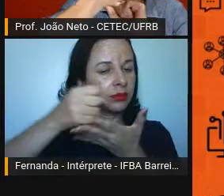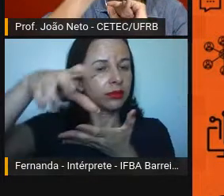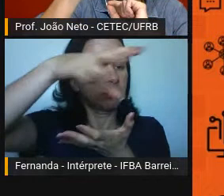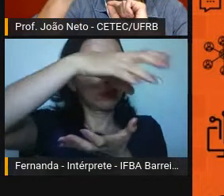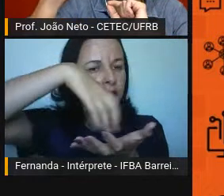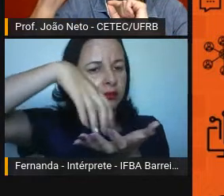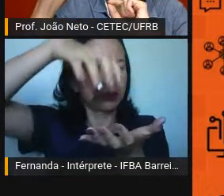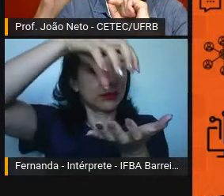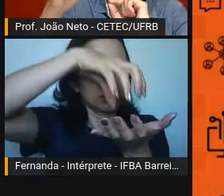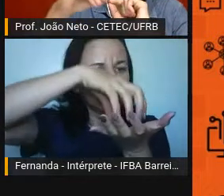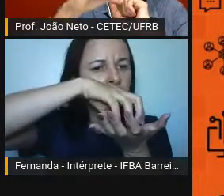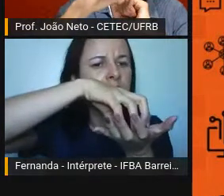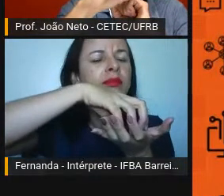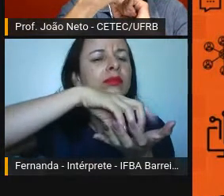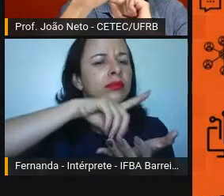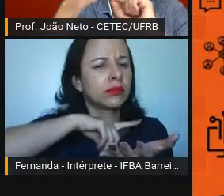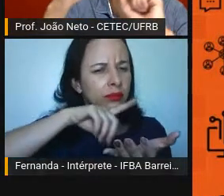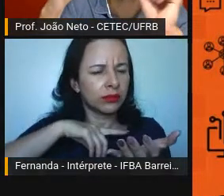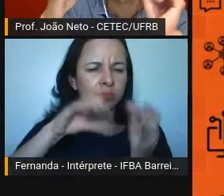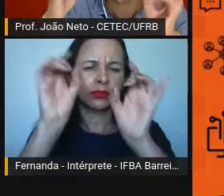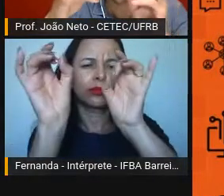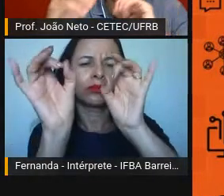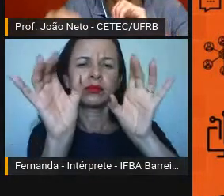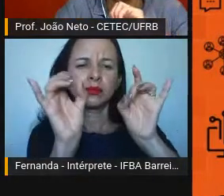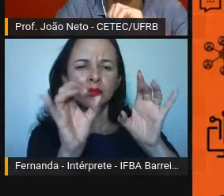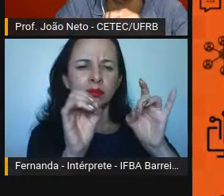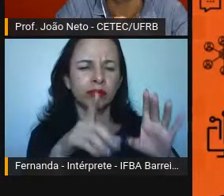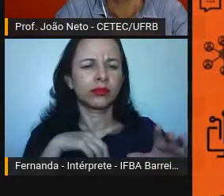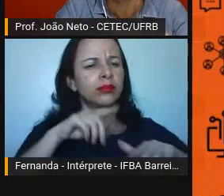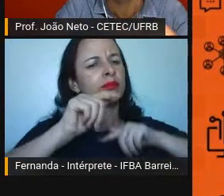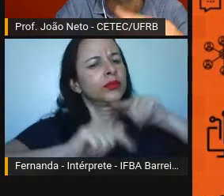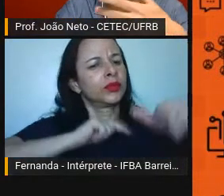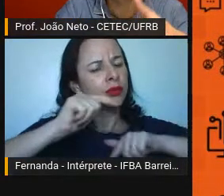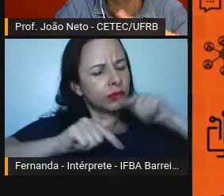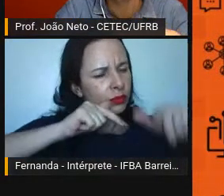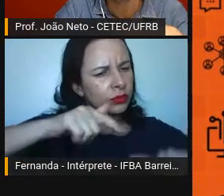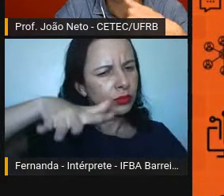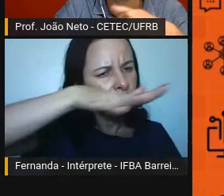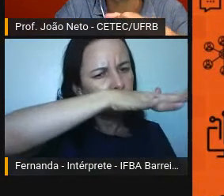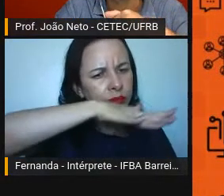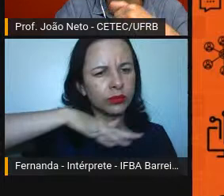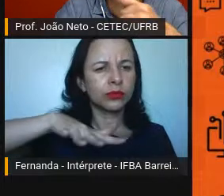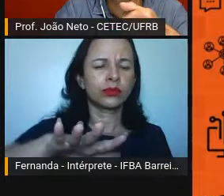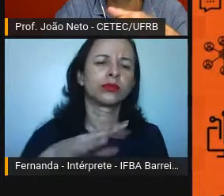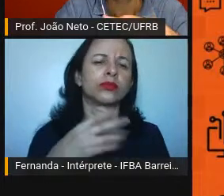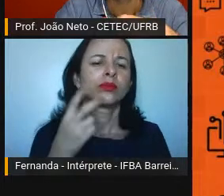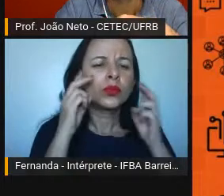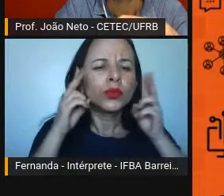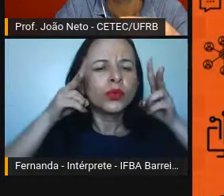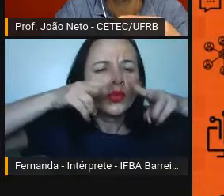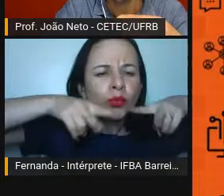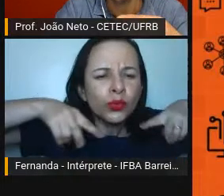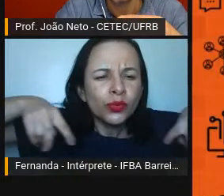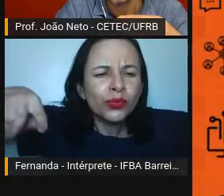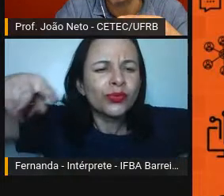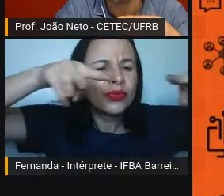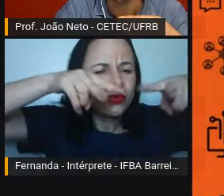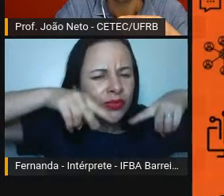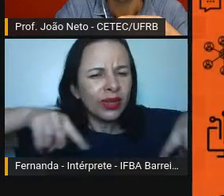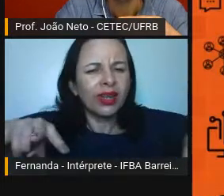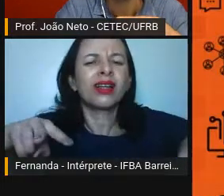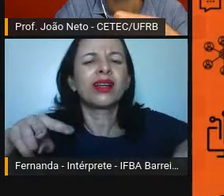e uma série de Especialidades e de ações ao redor é imprimindo em uma visão Inter e